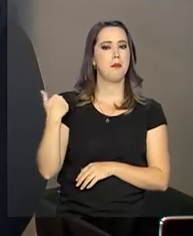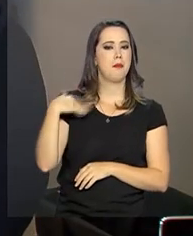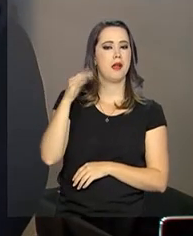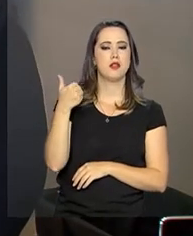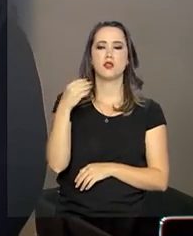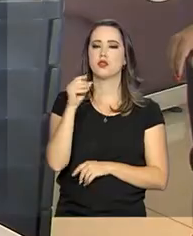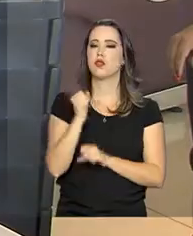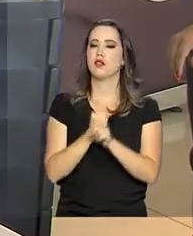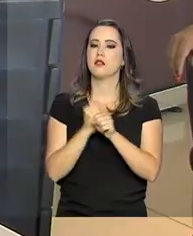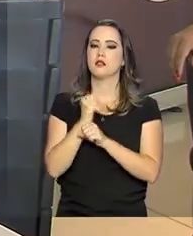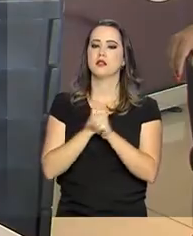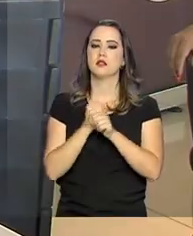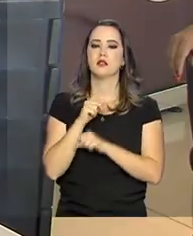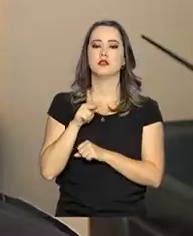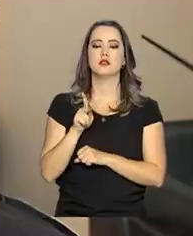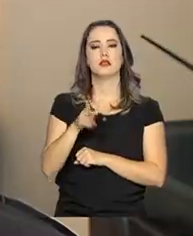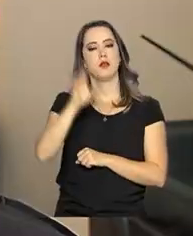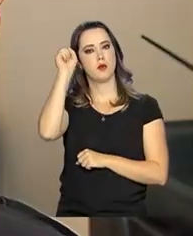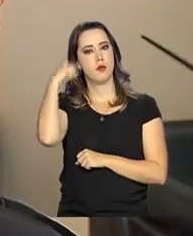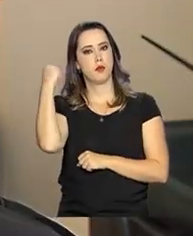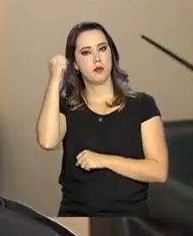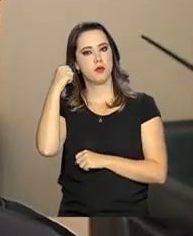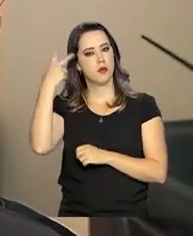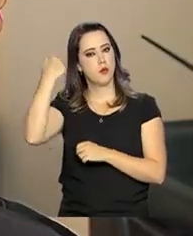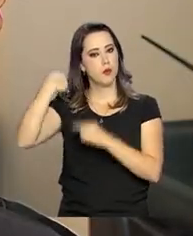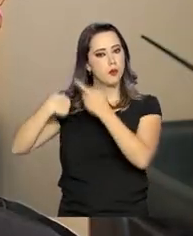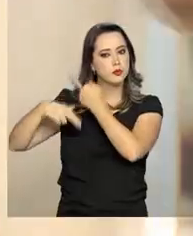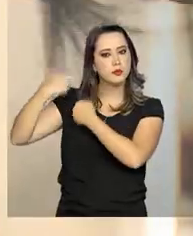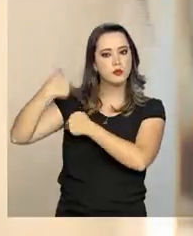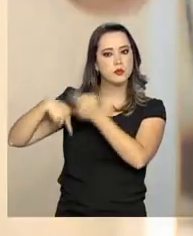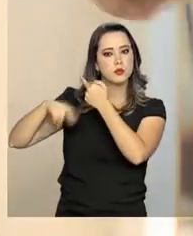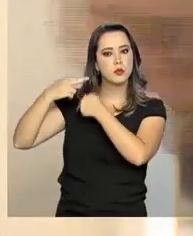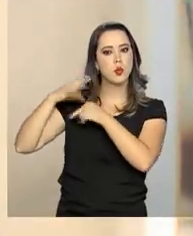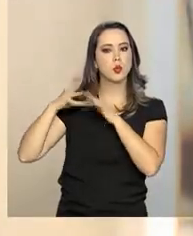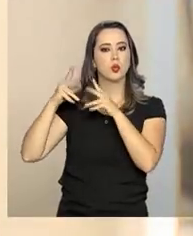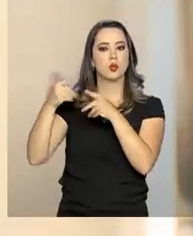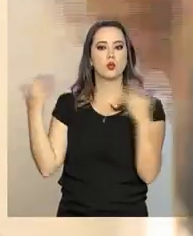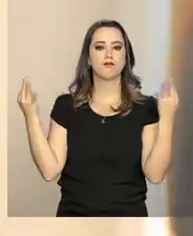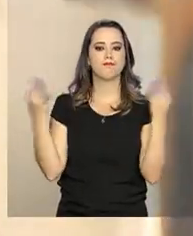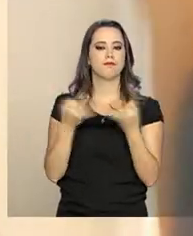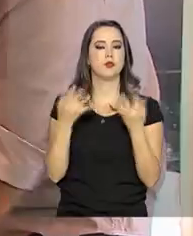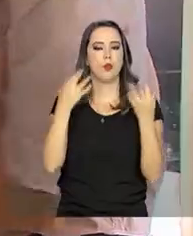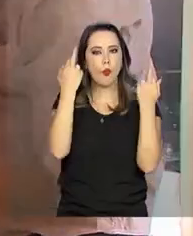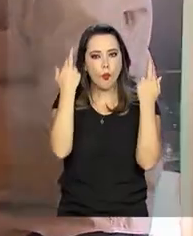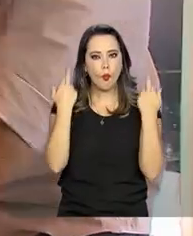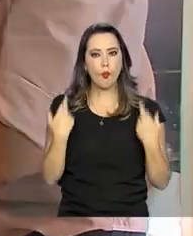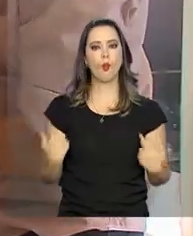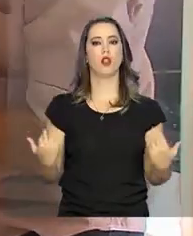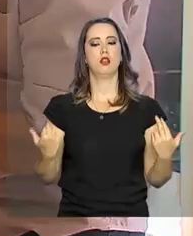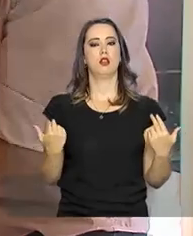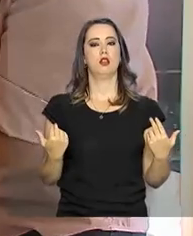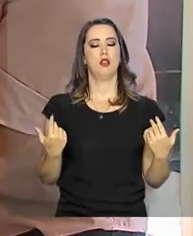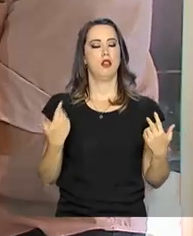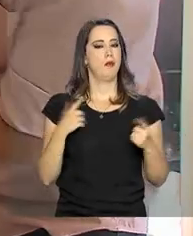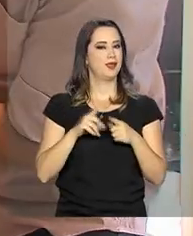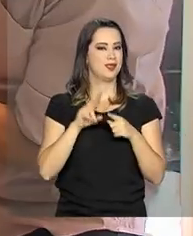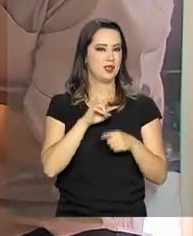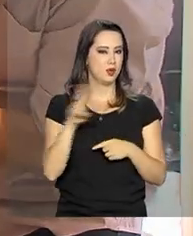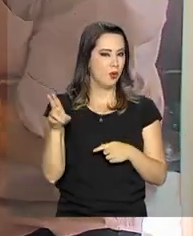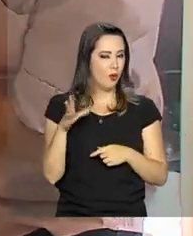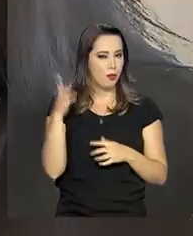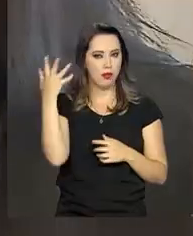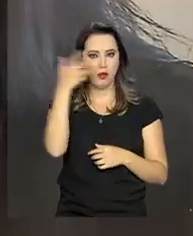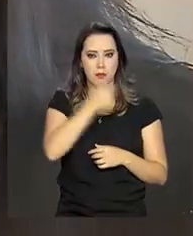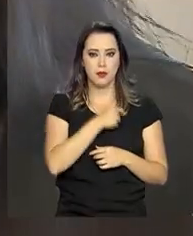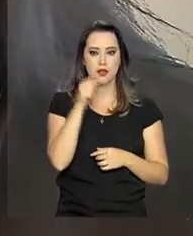de 10 anos. Escova o cabelo, usa chapinha, tudo para deixá-los bem lisos. E em nome da beleza, a promotora